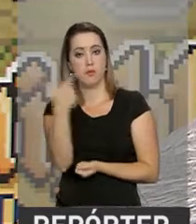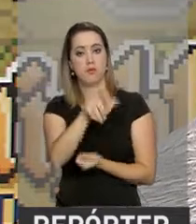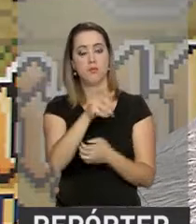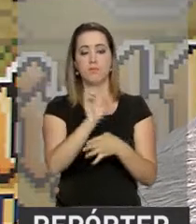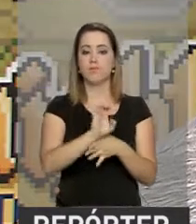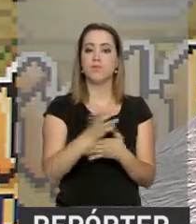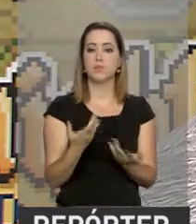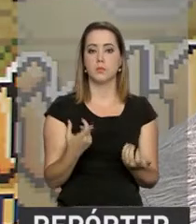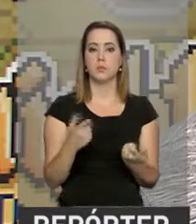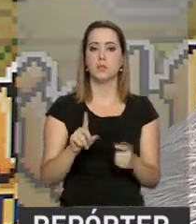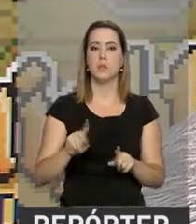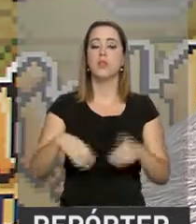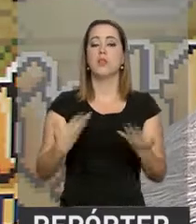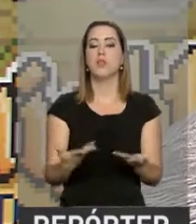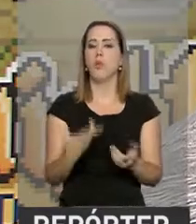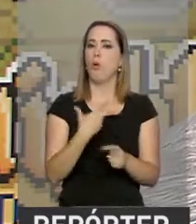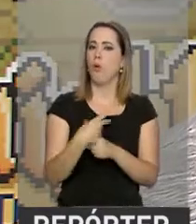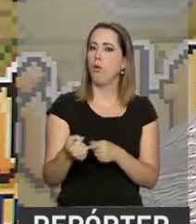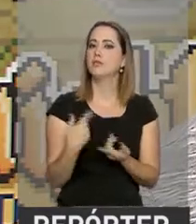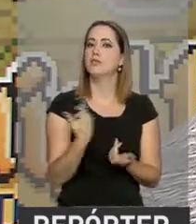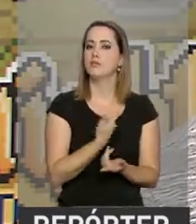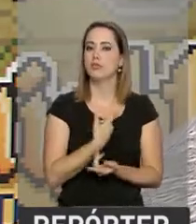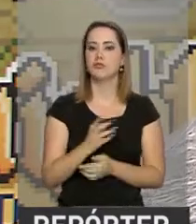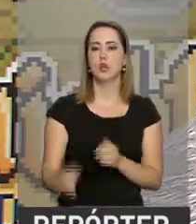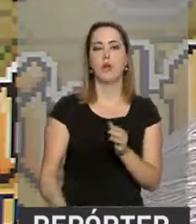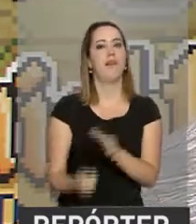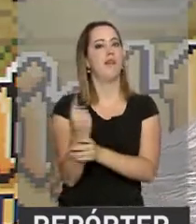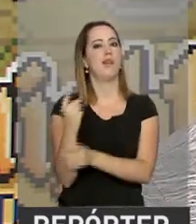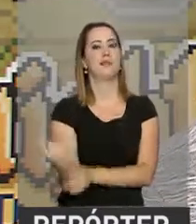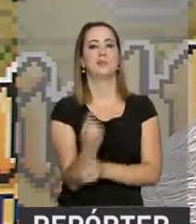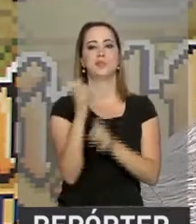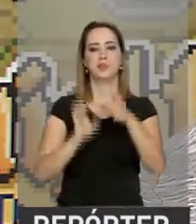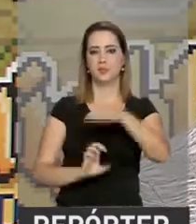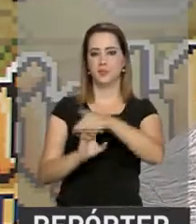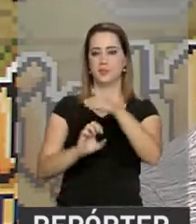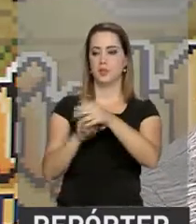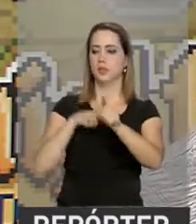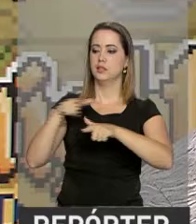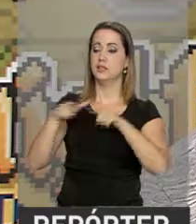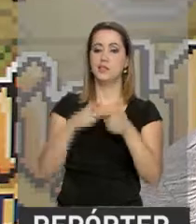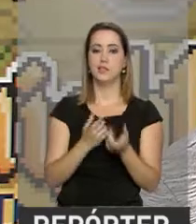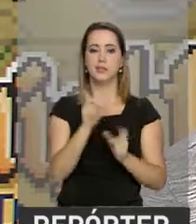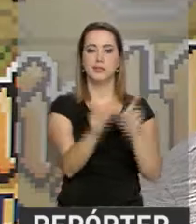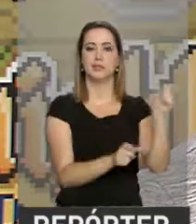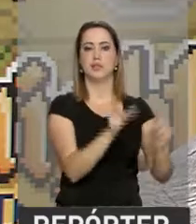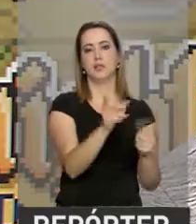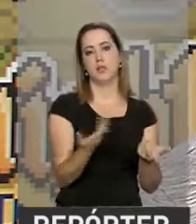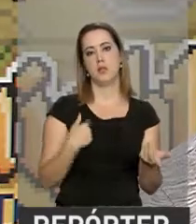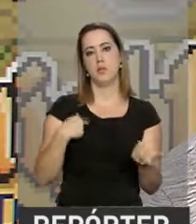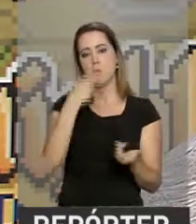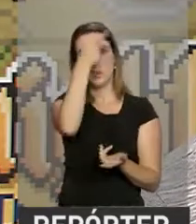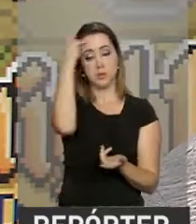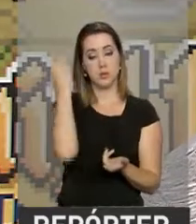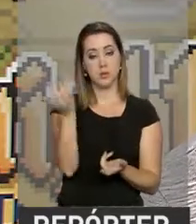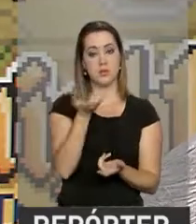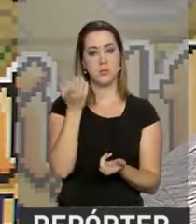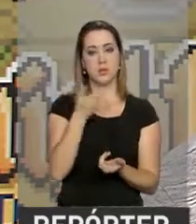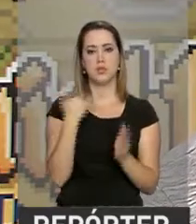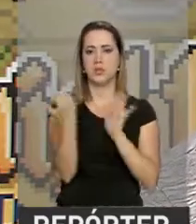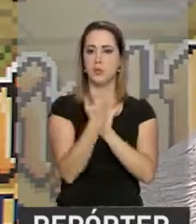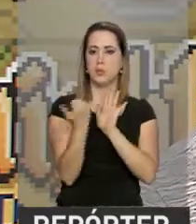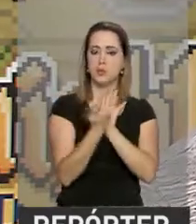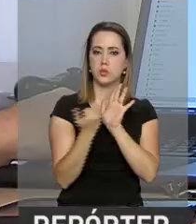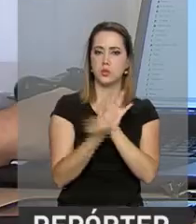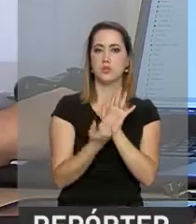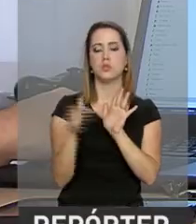para isso foi criar a própria empresa e trabalhar com clientes nem clientes comerciais e projetos de